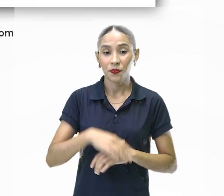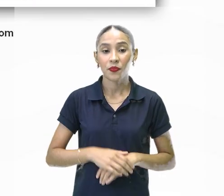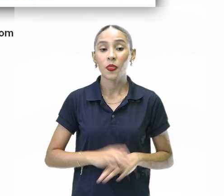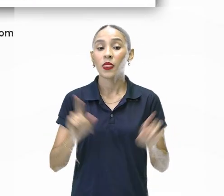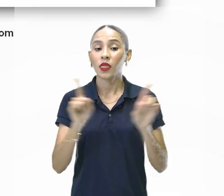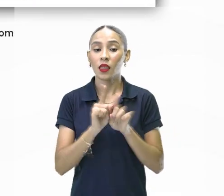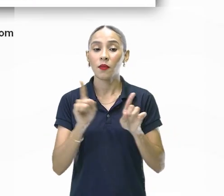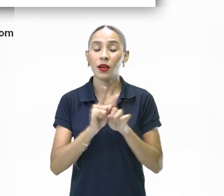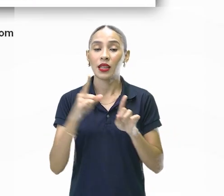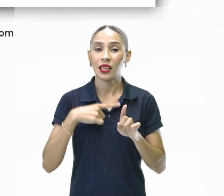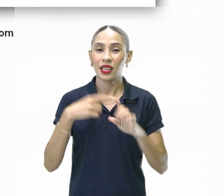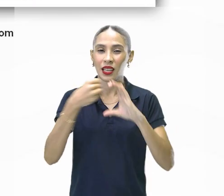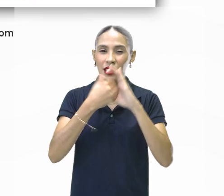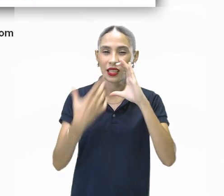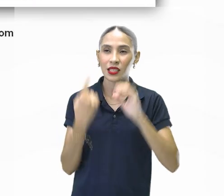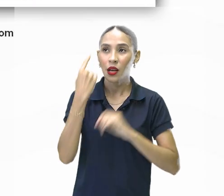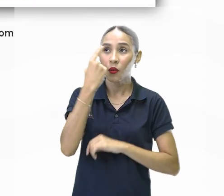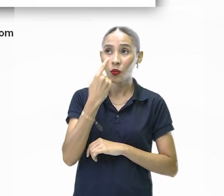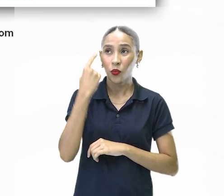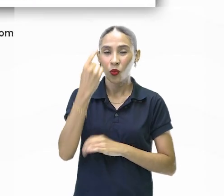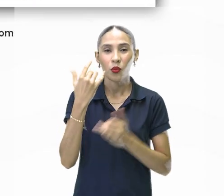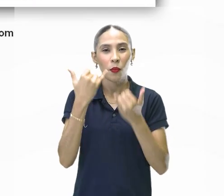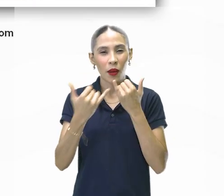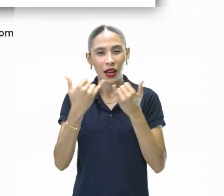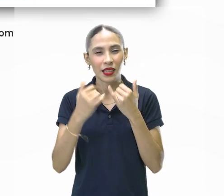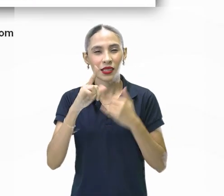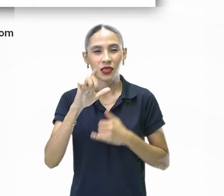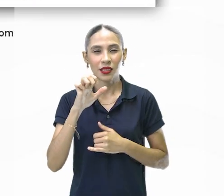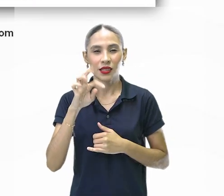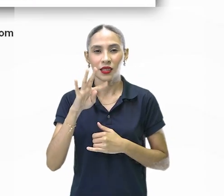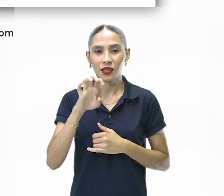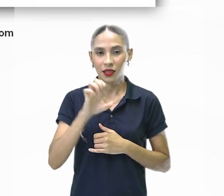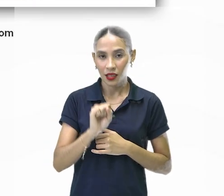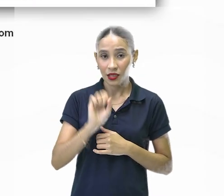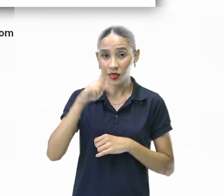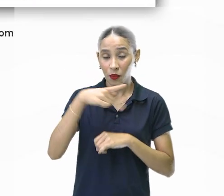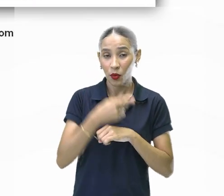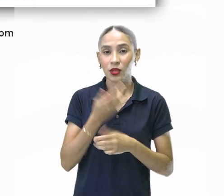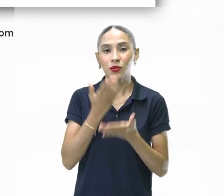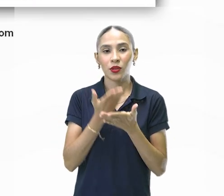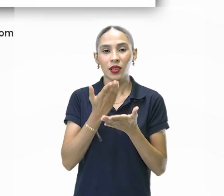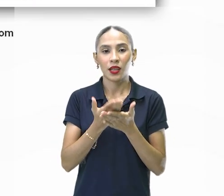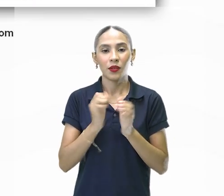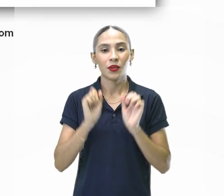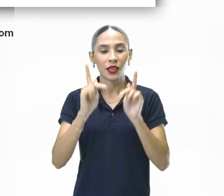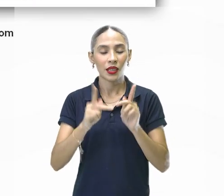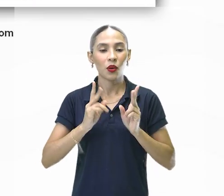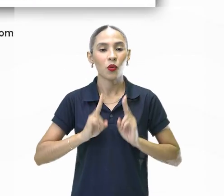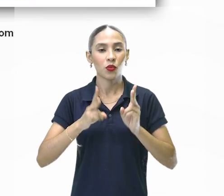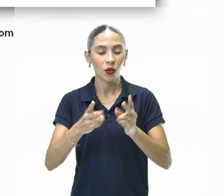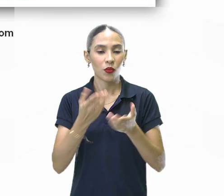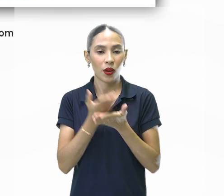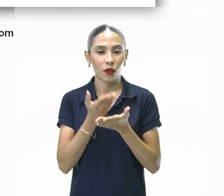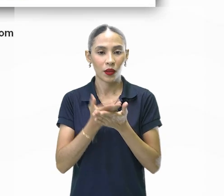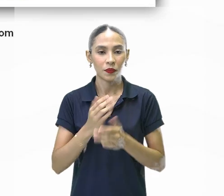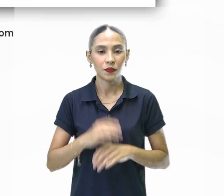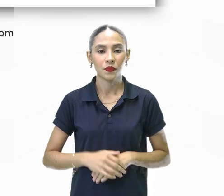tem elementos no olho que funcionam como lentes. A gente vai ver isso já já, daqui a pouco, na continuação da nossa